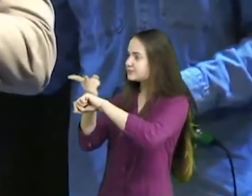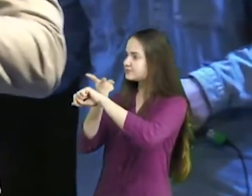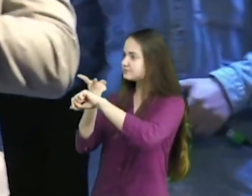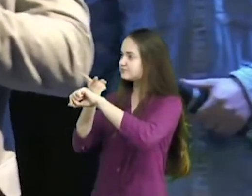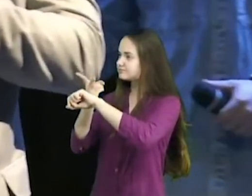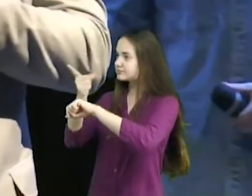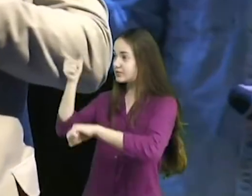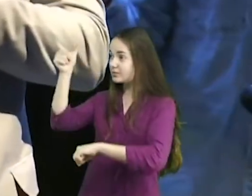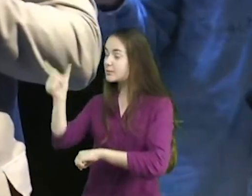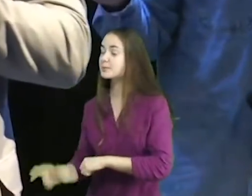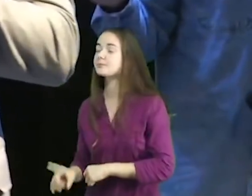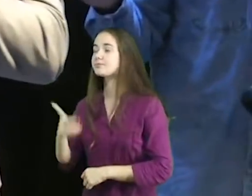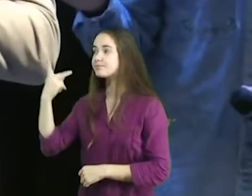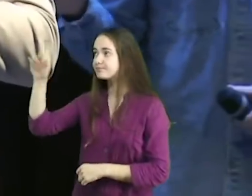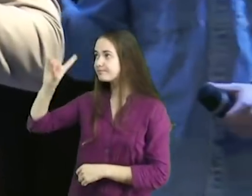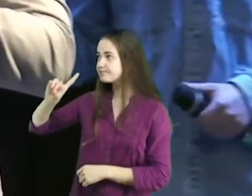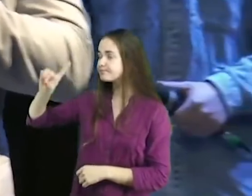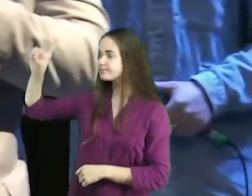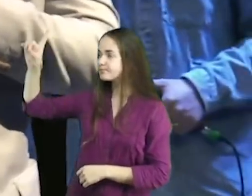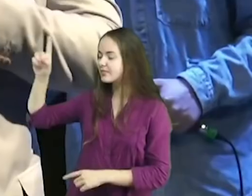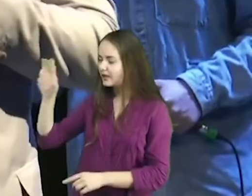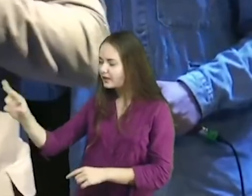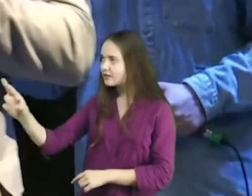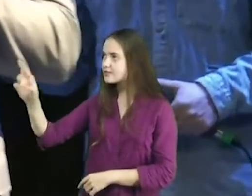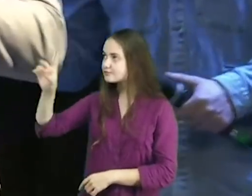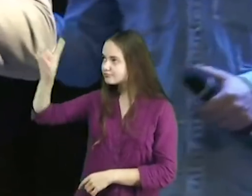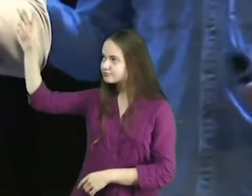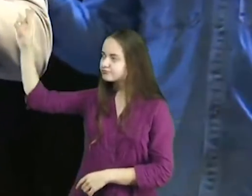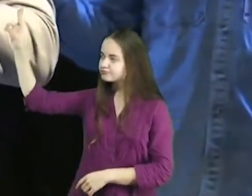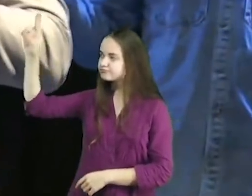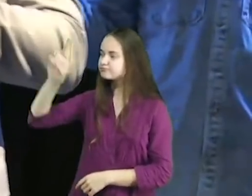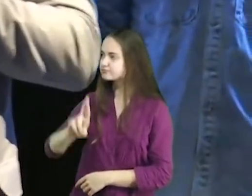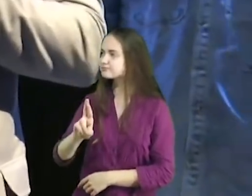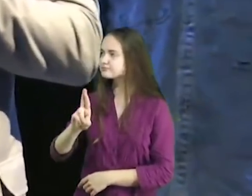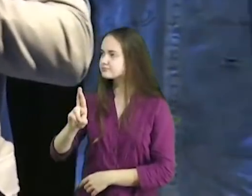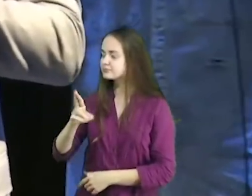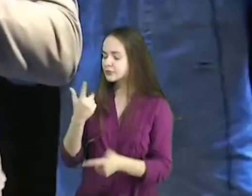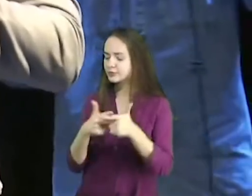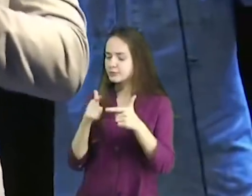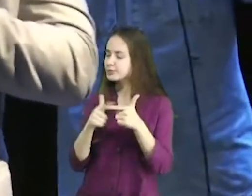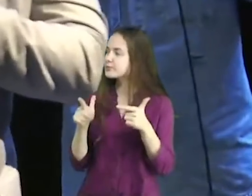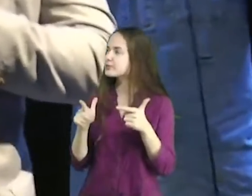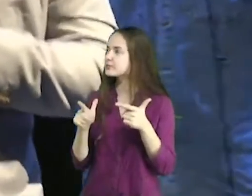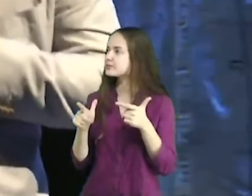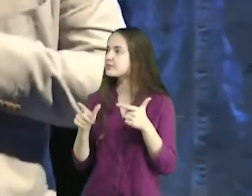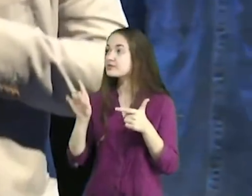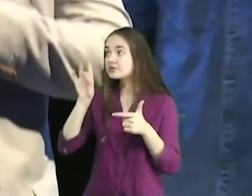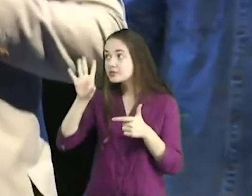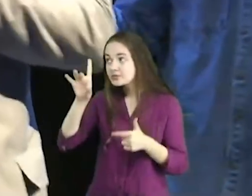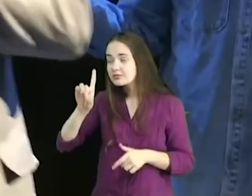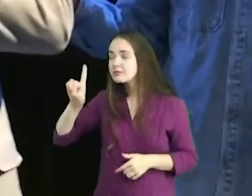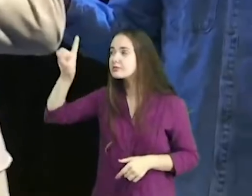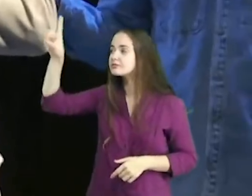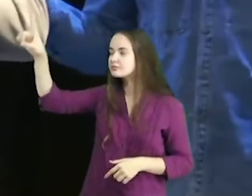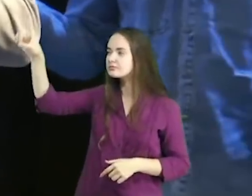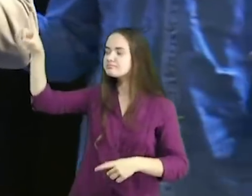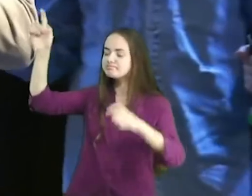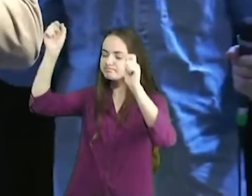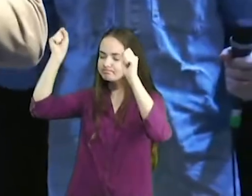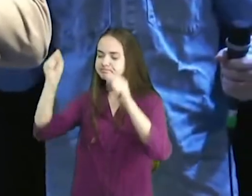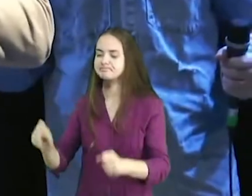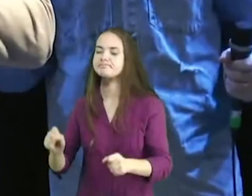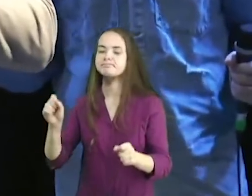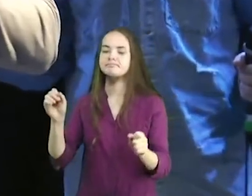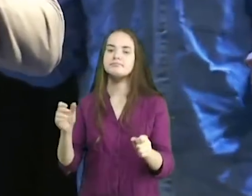num homem de Deus, uma resposta de Deus, sobre o seu problema, que somente Deus poderia